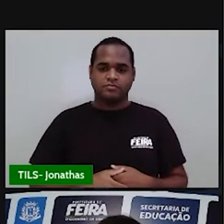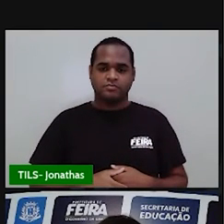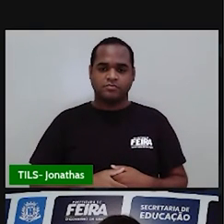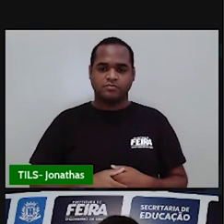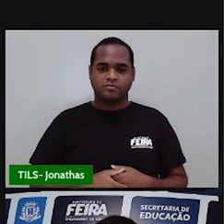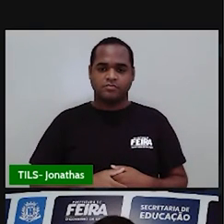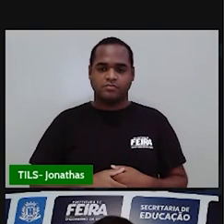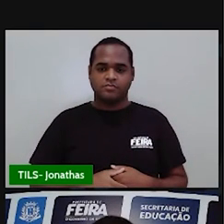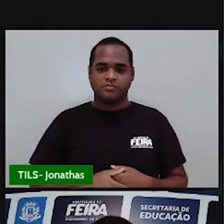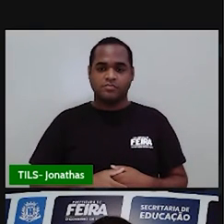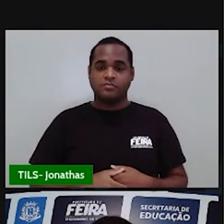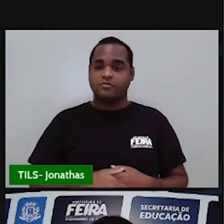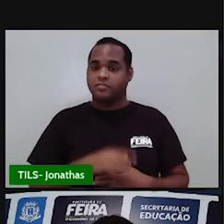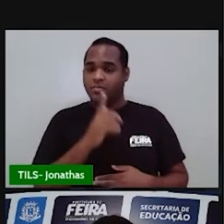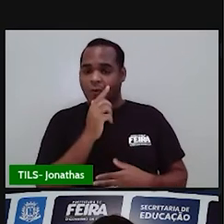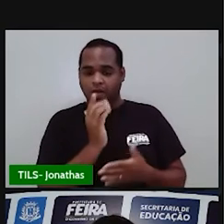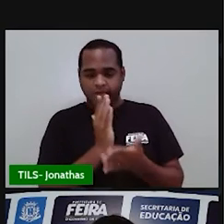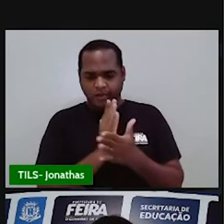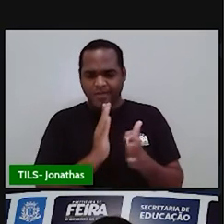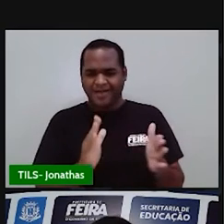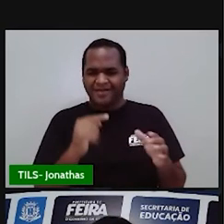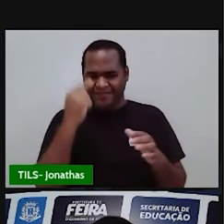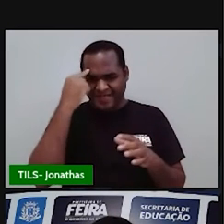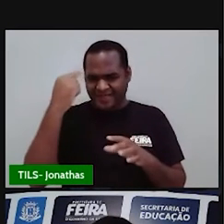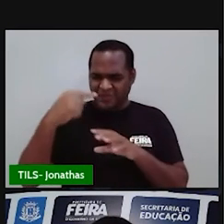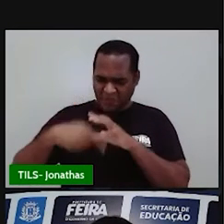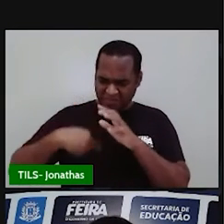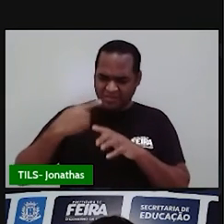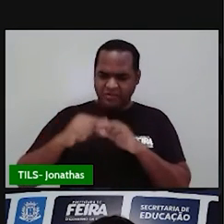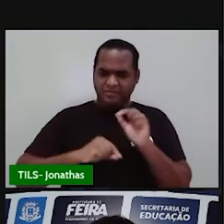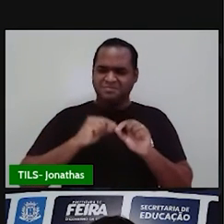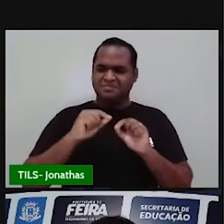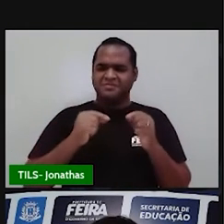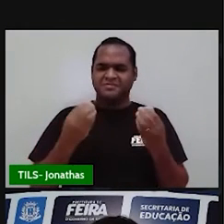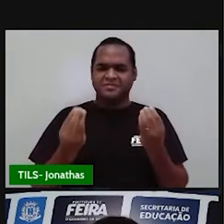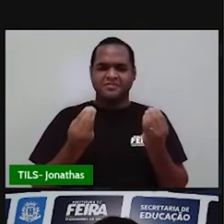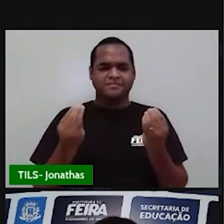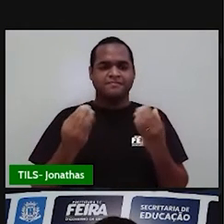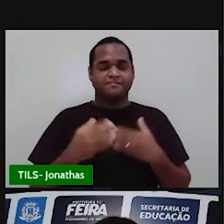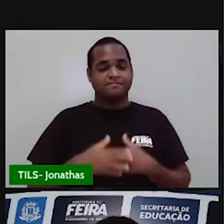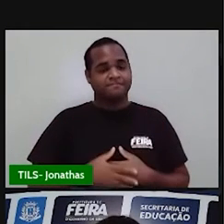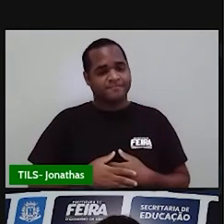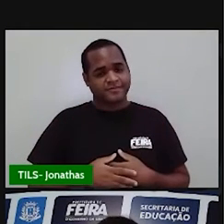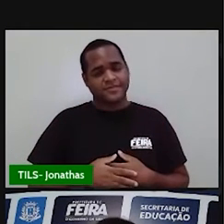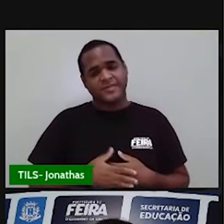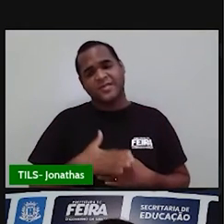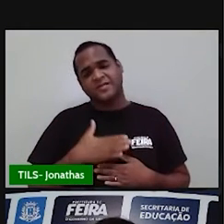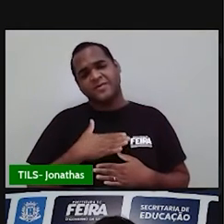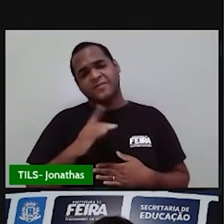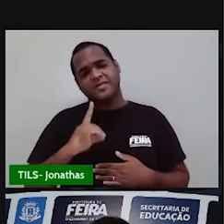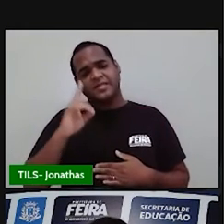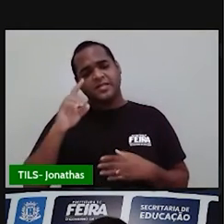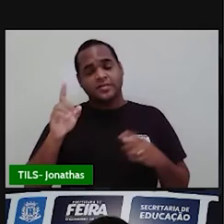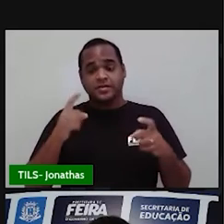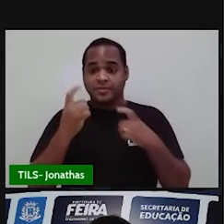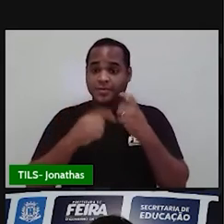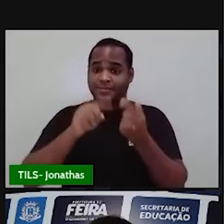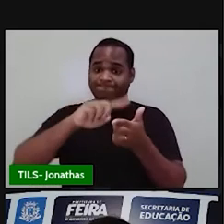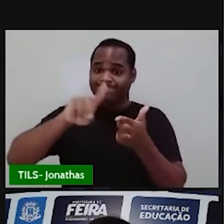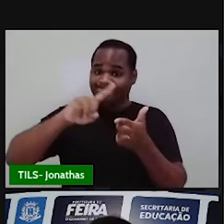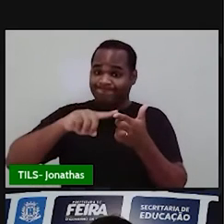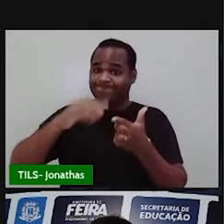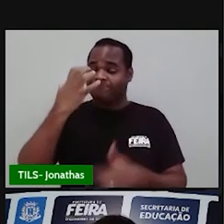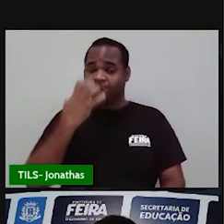água. Imagine acabar a água no planeta. Para onde vai a vida humana? Meu Deus, o problema é mais sério do que a gente imagina, não é